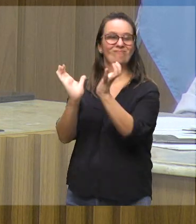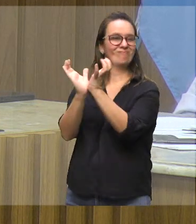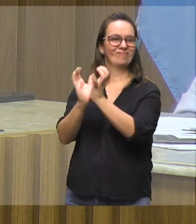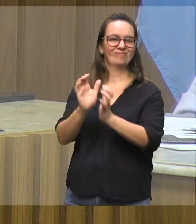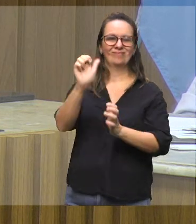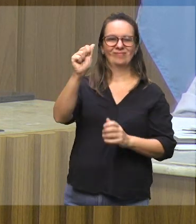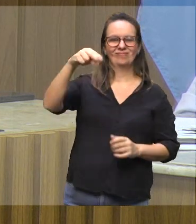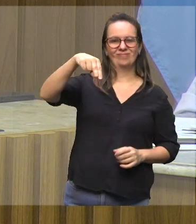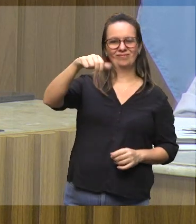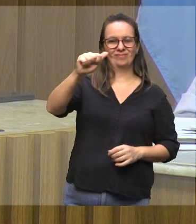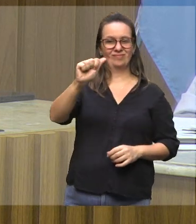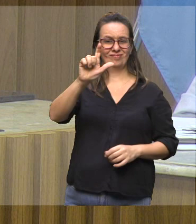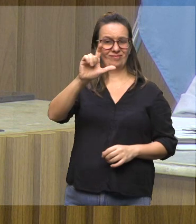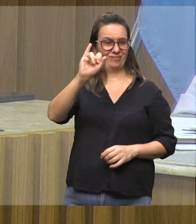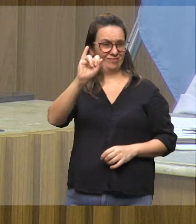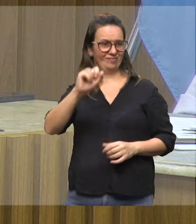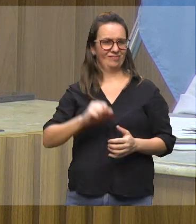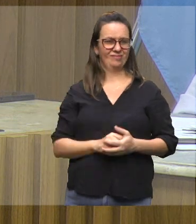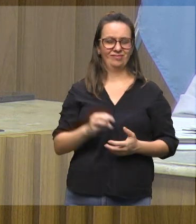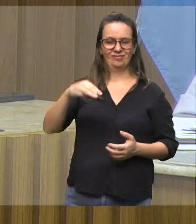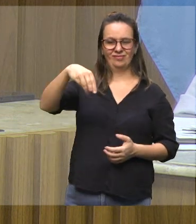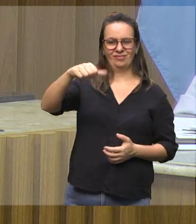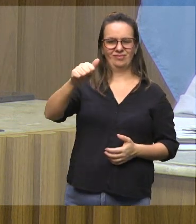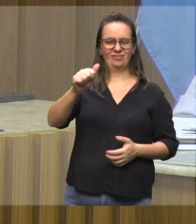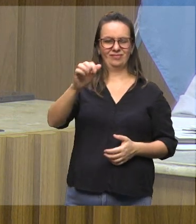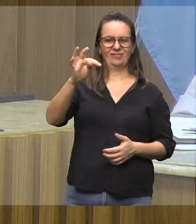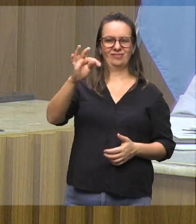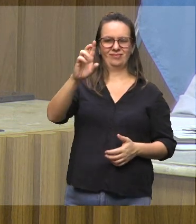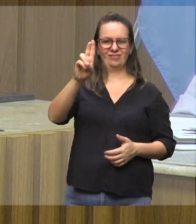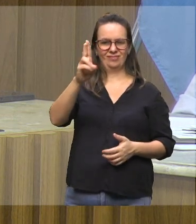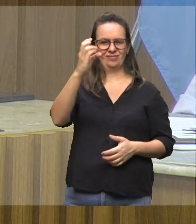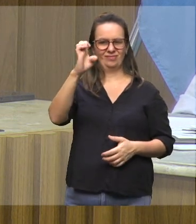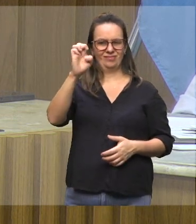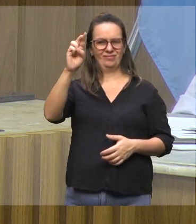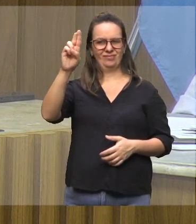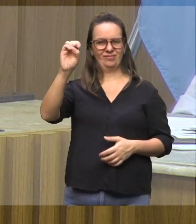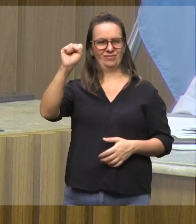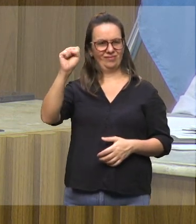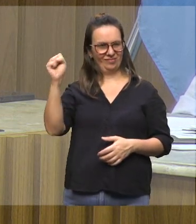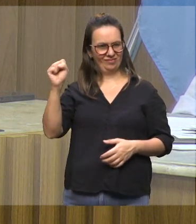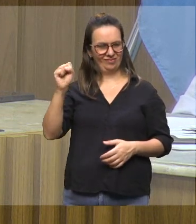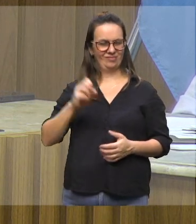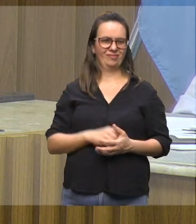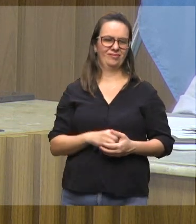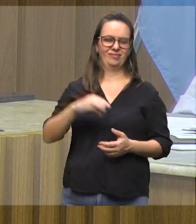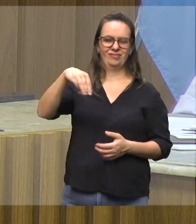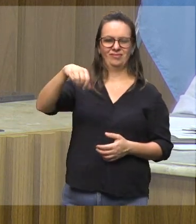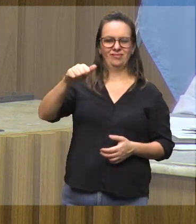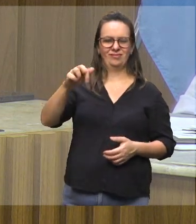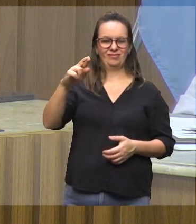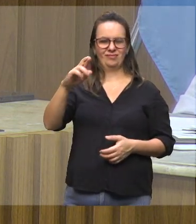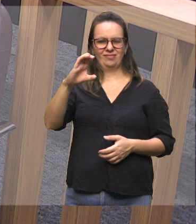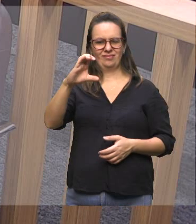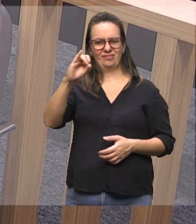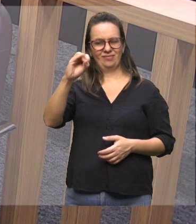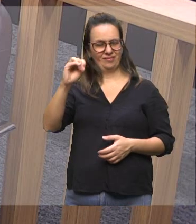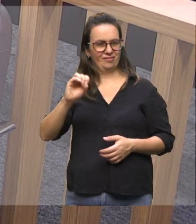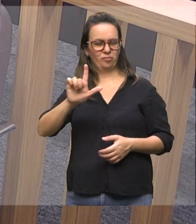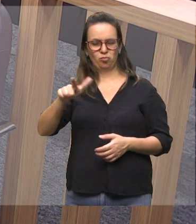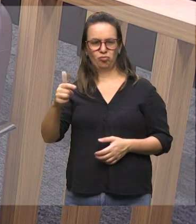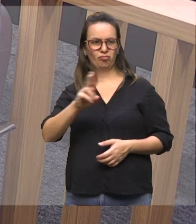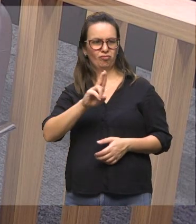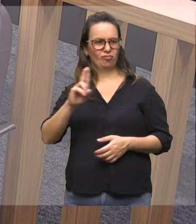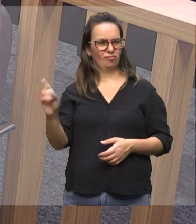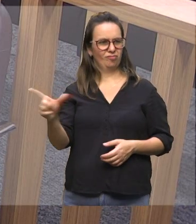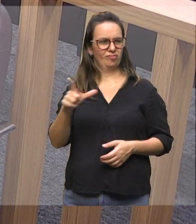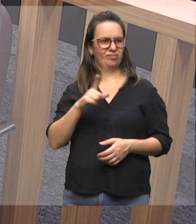o Matheus, o Márcio, o Giovanni, o Stephanie, o Thiago, que tem feito um